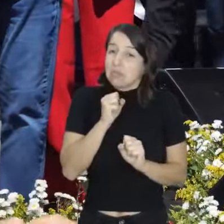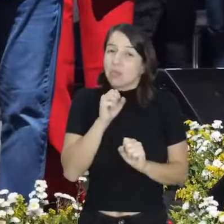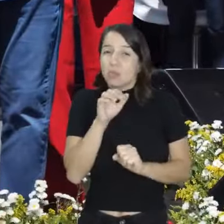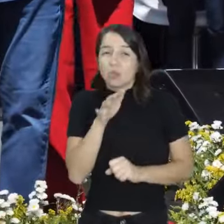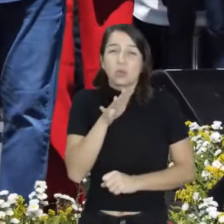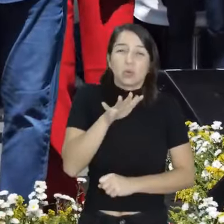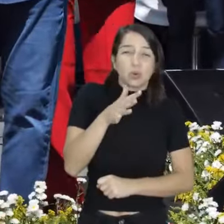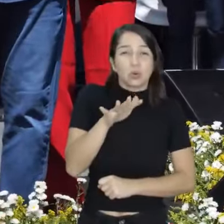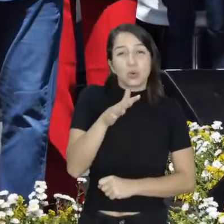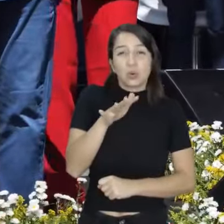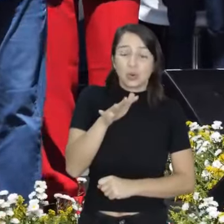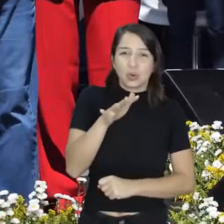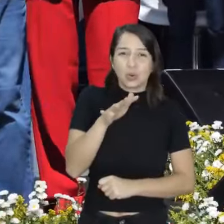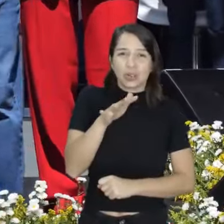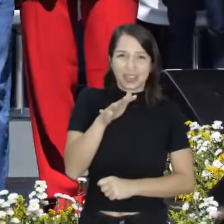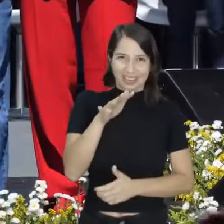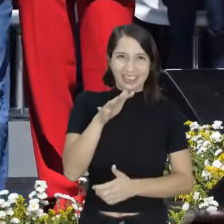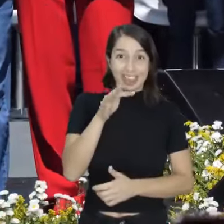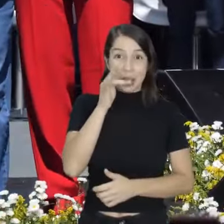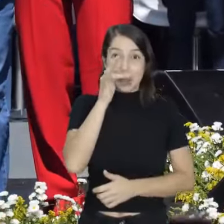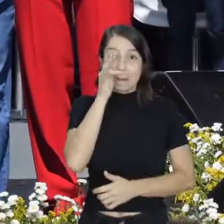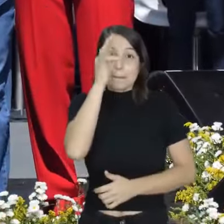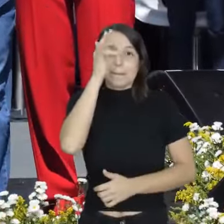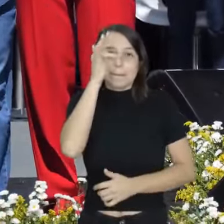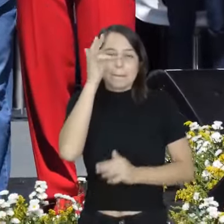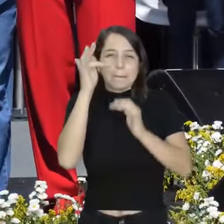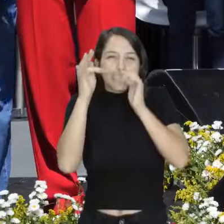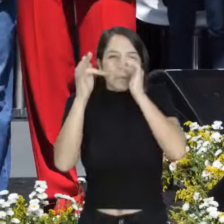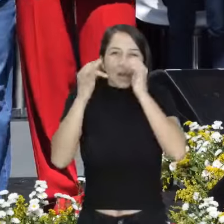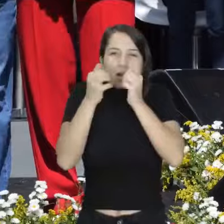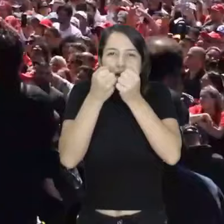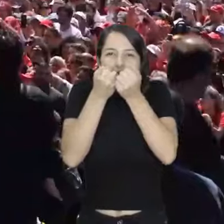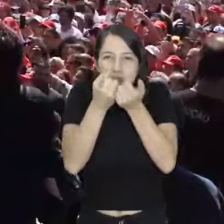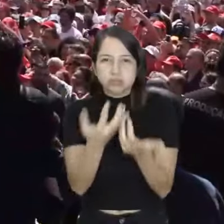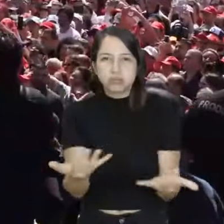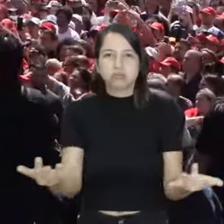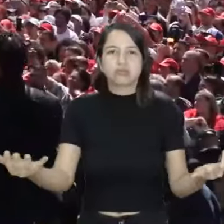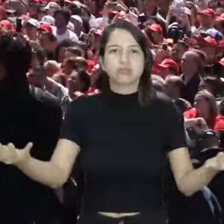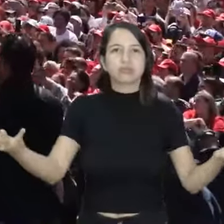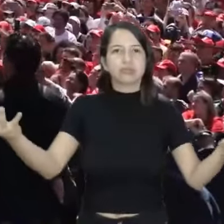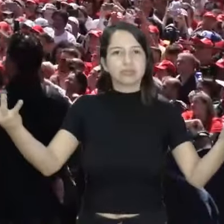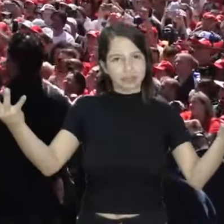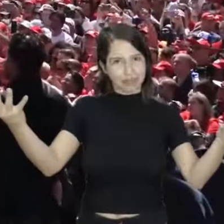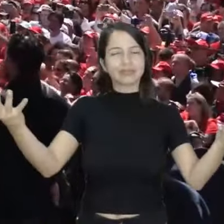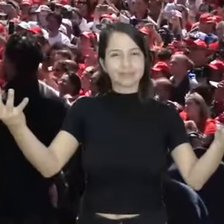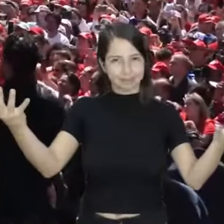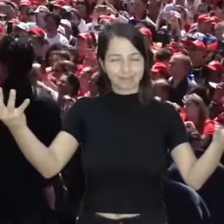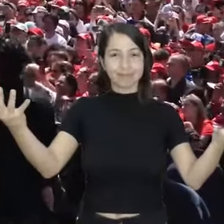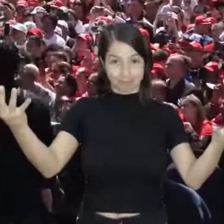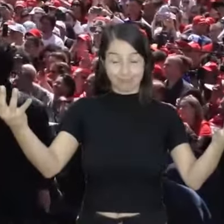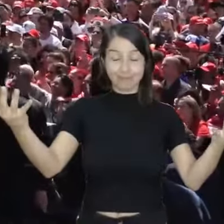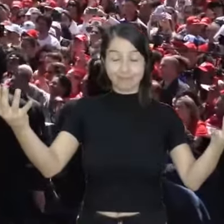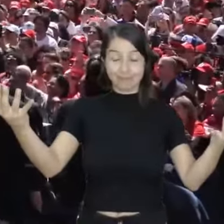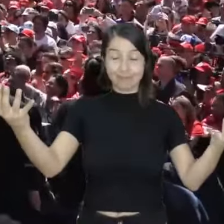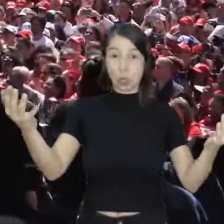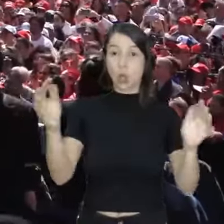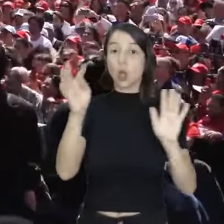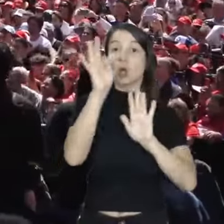desculpe, eu vou dizer uma coisa que eu disse a vida inteira. Esse texto da primavera, deixa eu contar um caso.